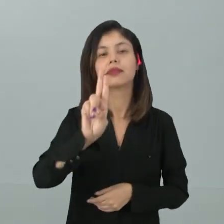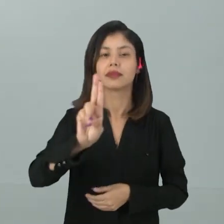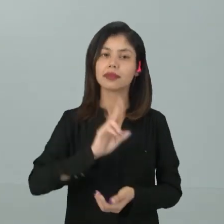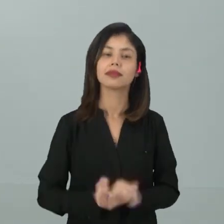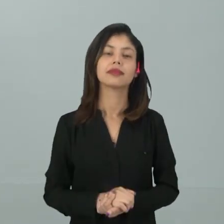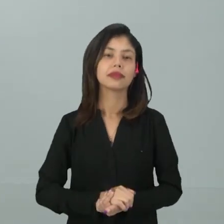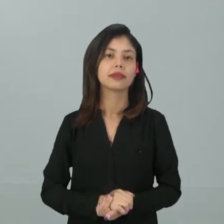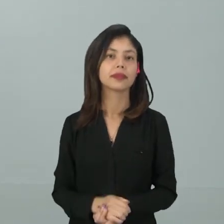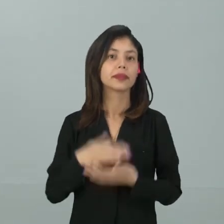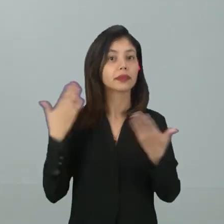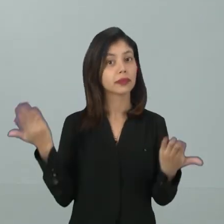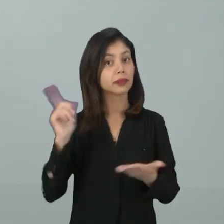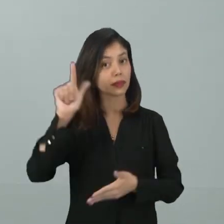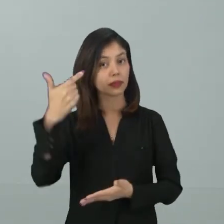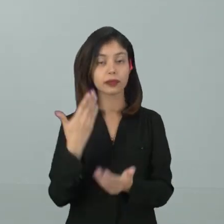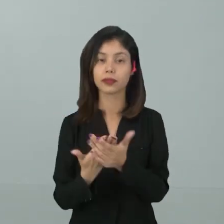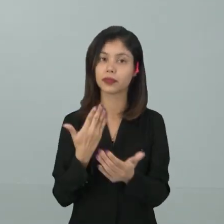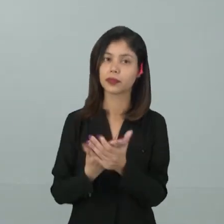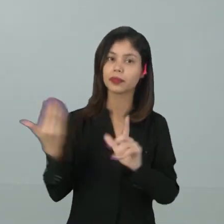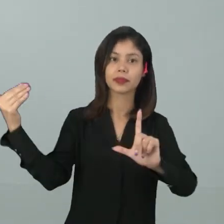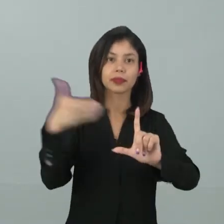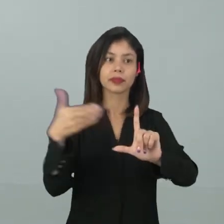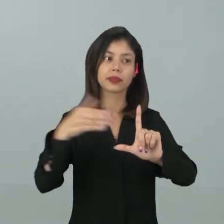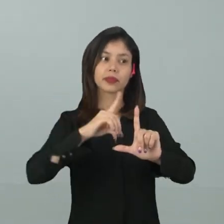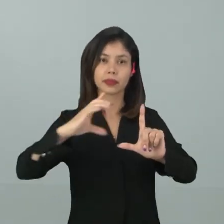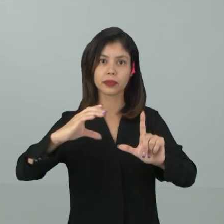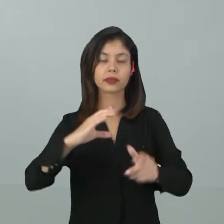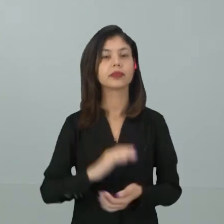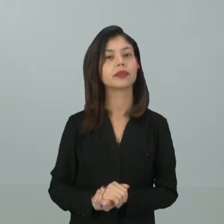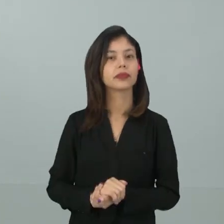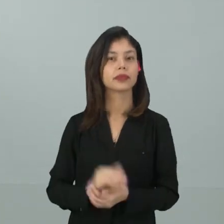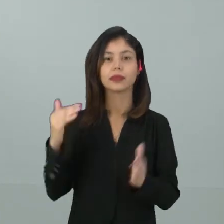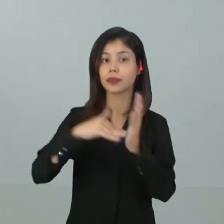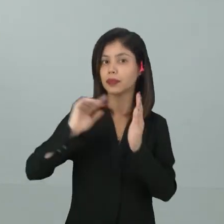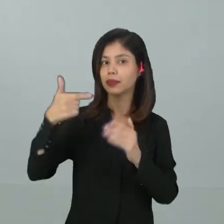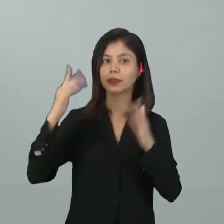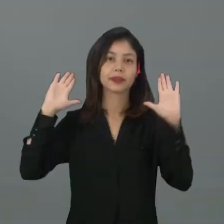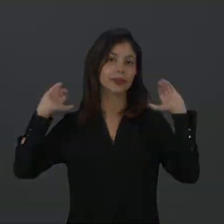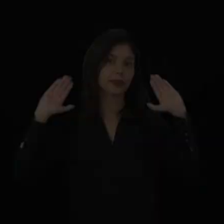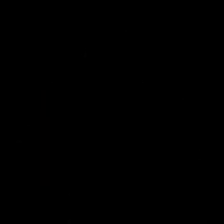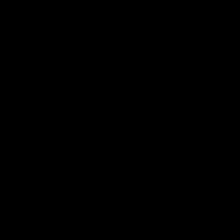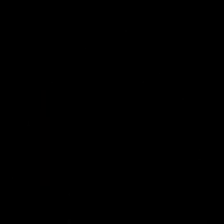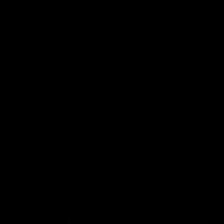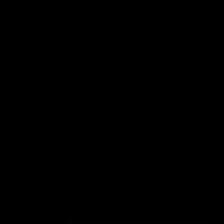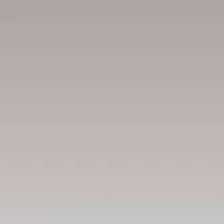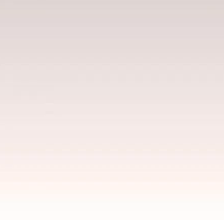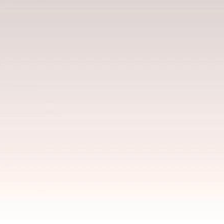ferramenta. Para outras aulas é só acessar a plataforma Eduque e até a próxima aula.